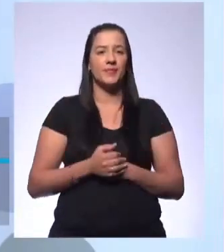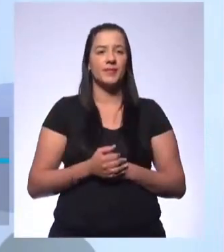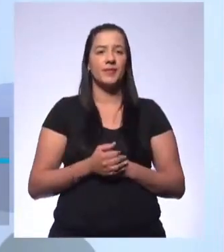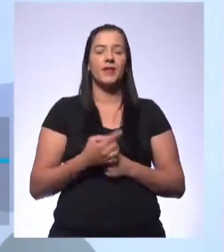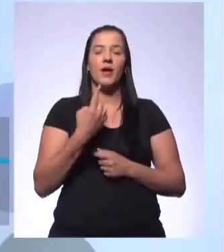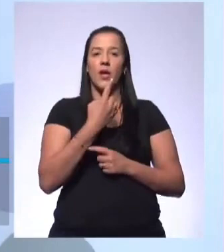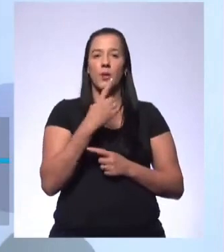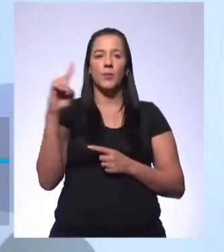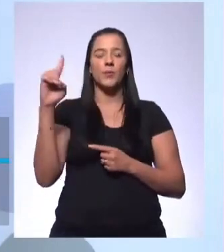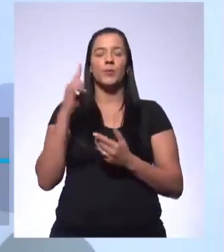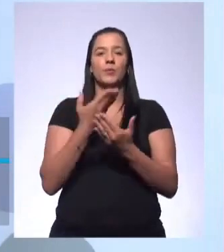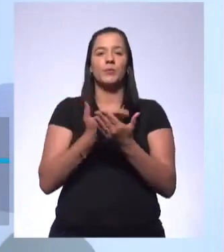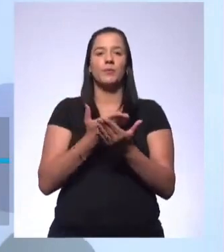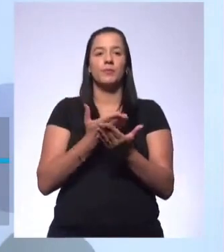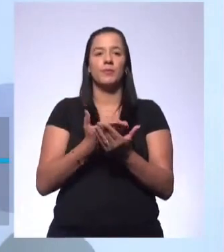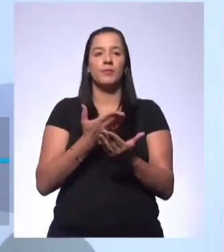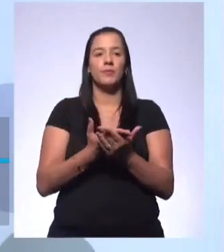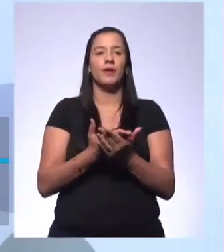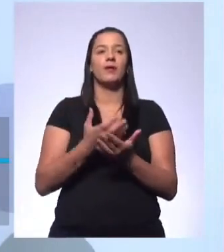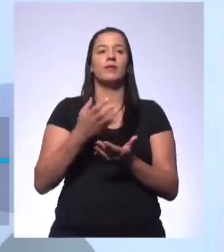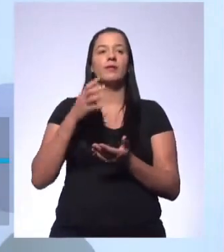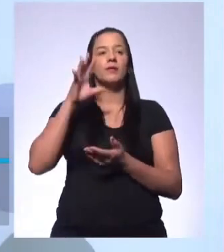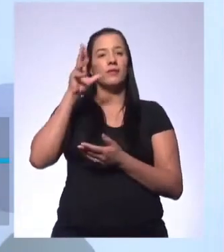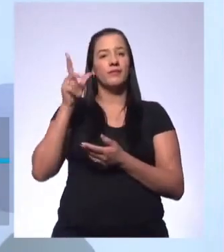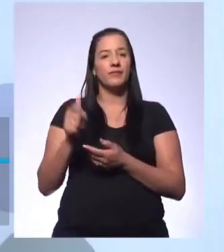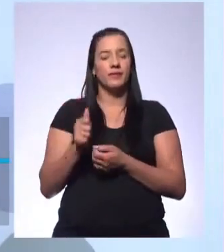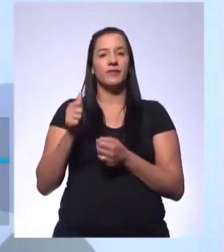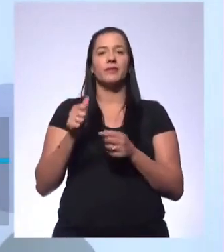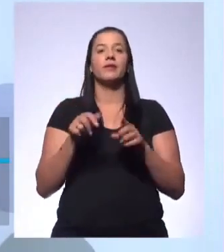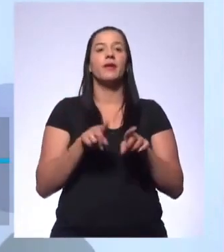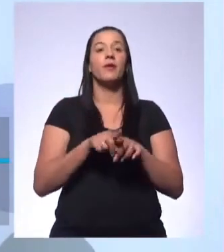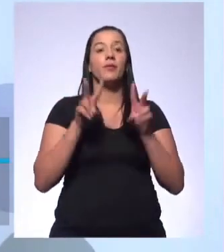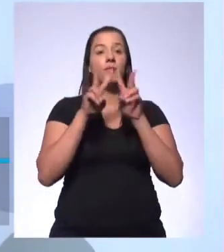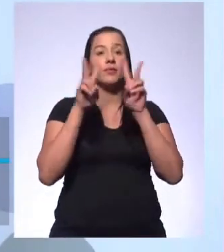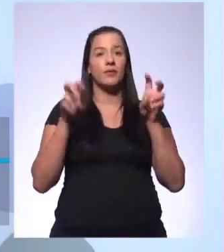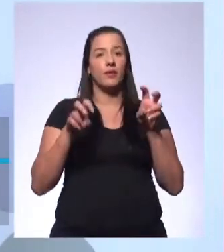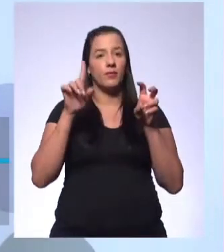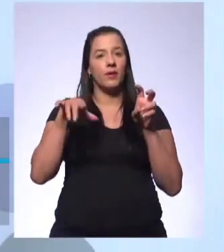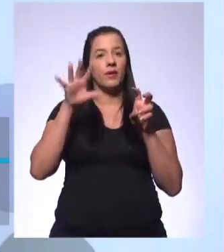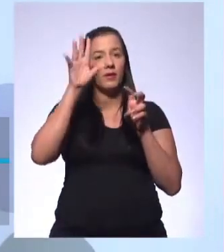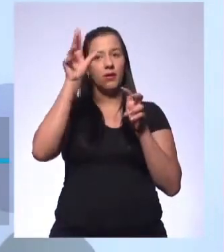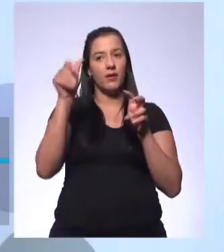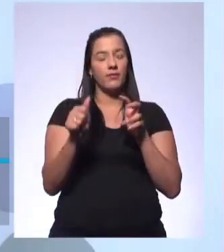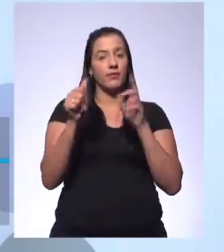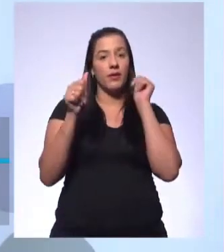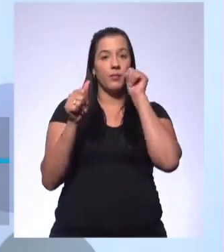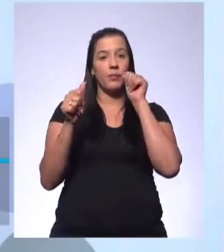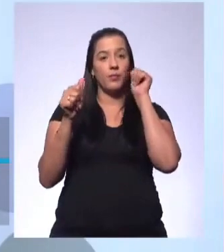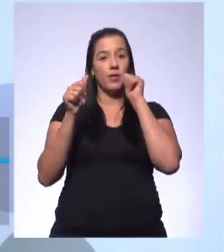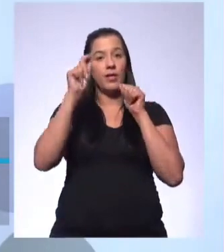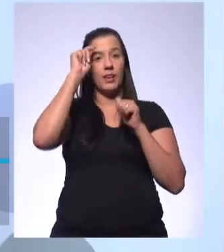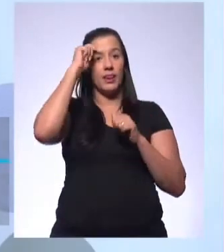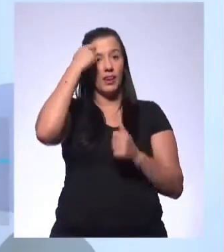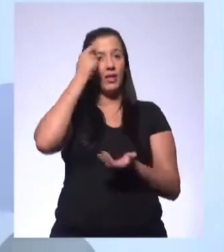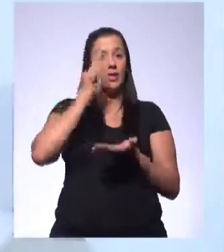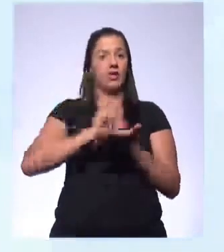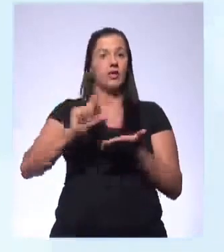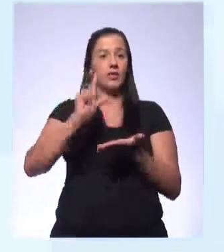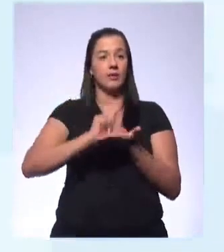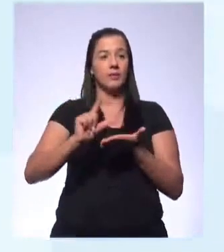final, né? A última aula de literatura africana. O tema da aula é África, a mulher negra na literatura. Na verdade, é